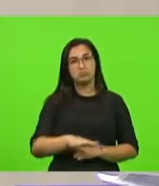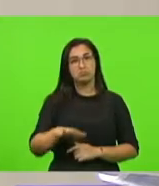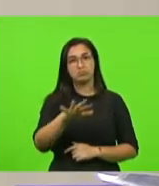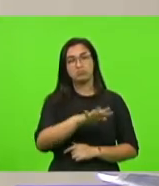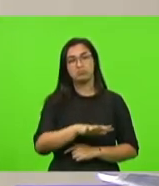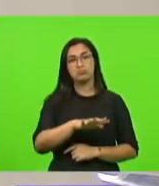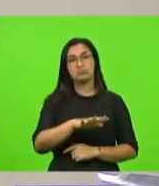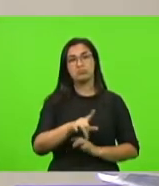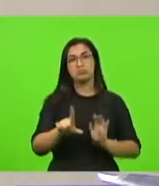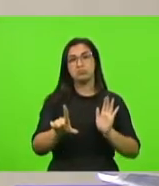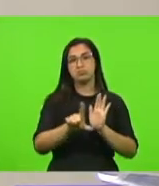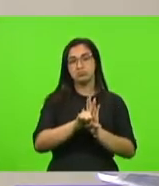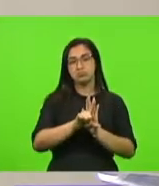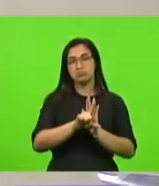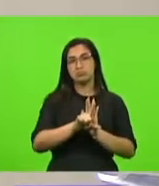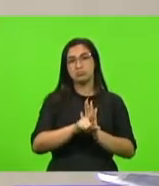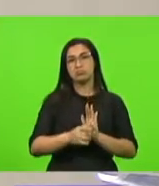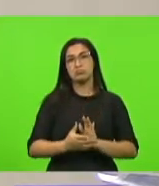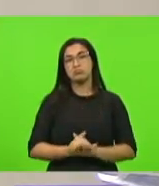da lei